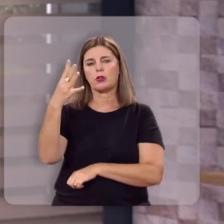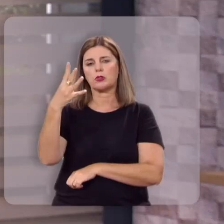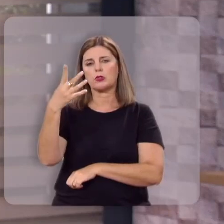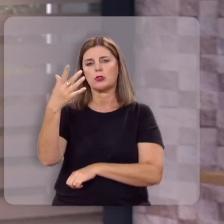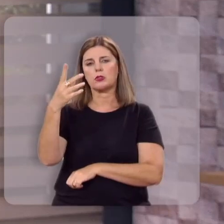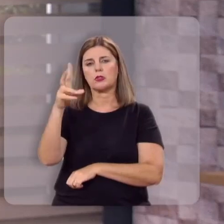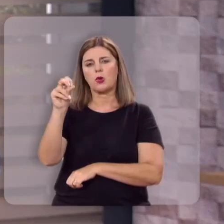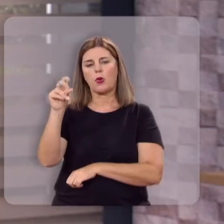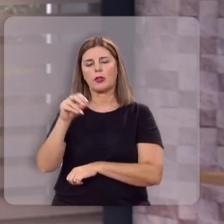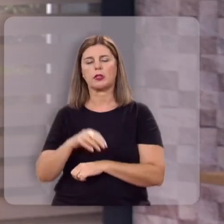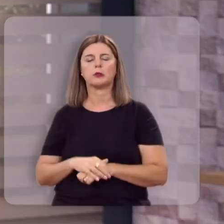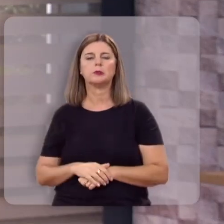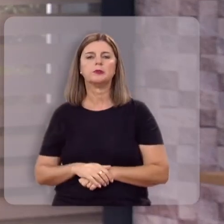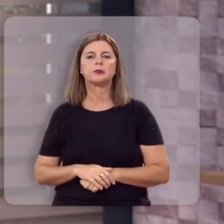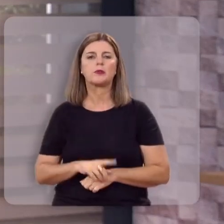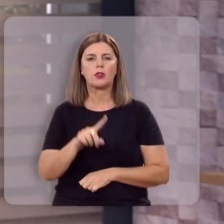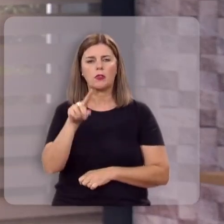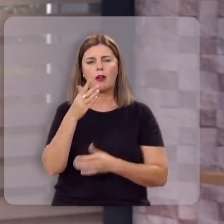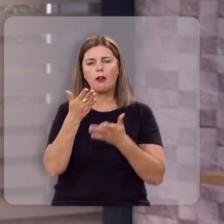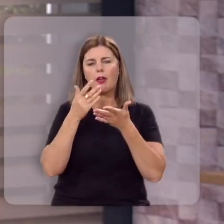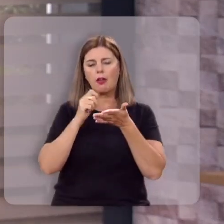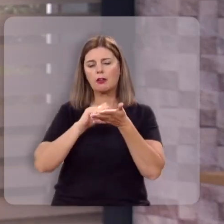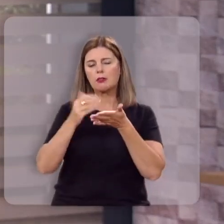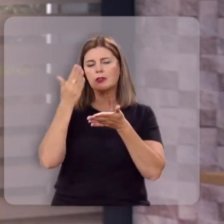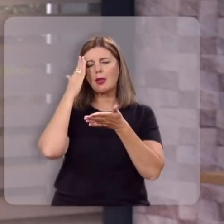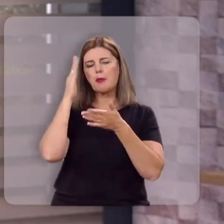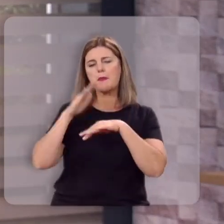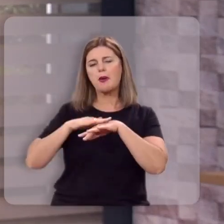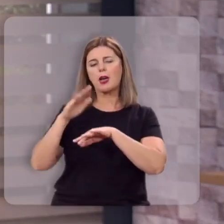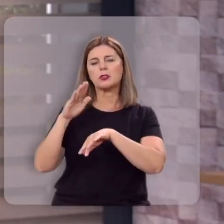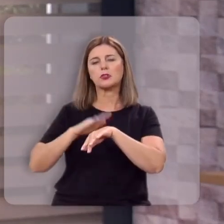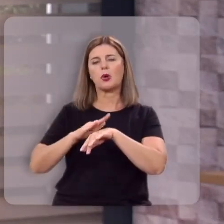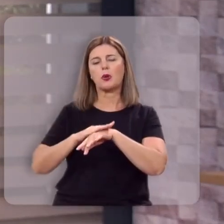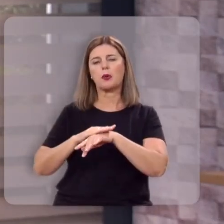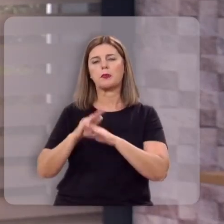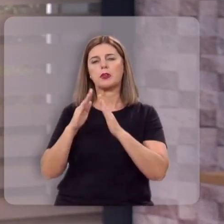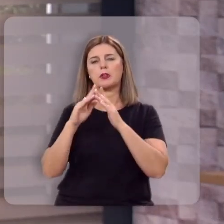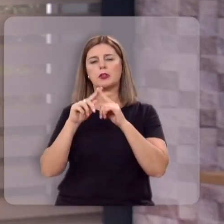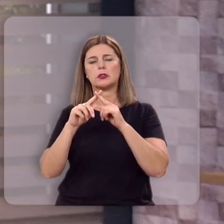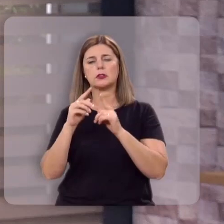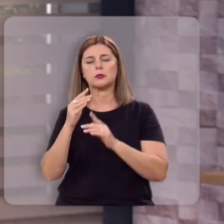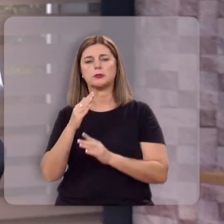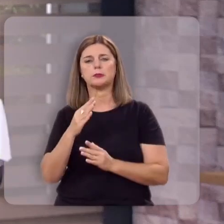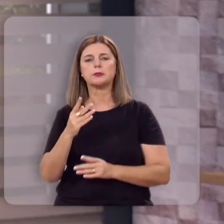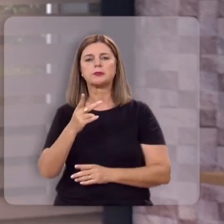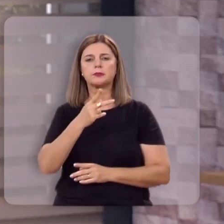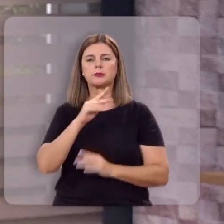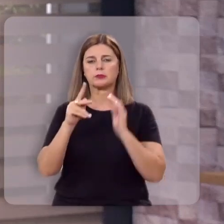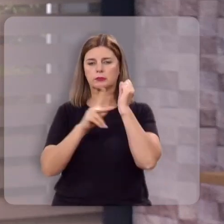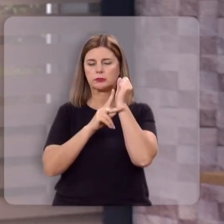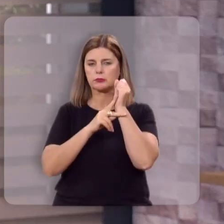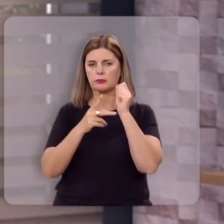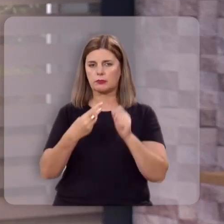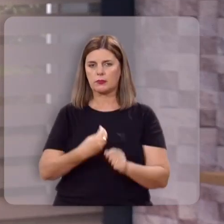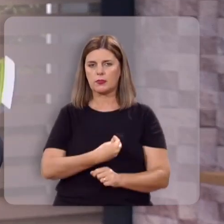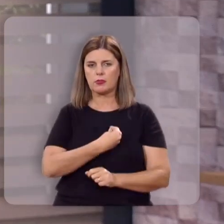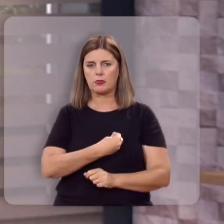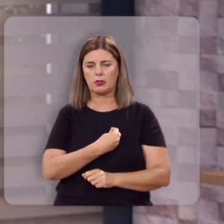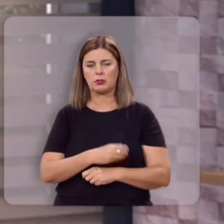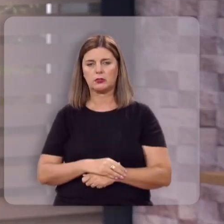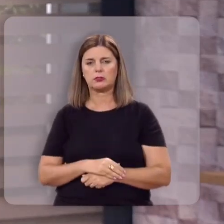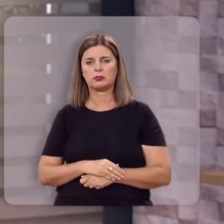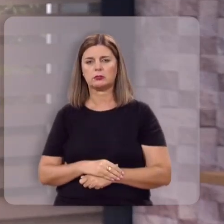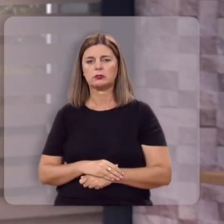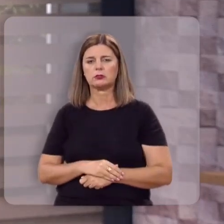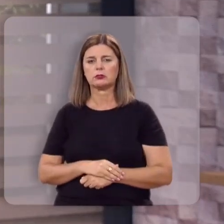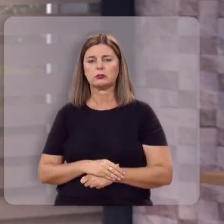18 94 50, dizendo que quer saber mais sobre a Igreja Presbiteriana, quer saber mais sobre o programa Verdade e Vida e